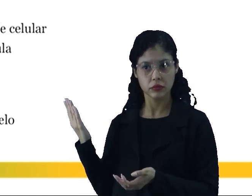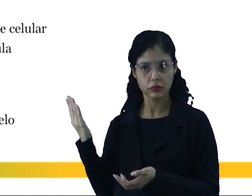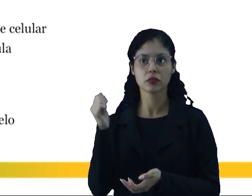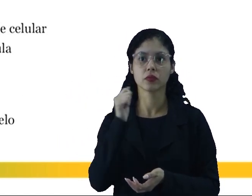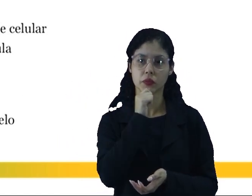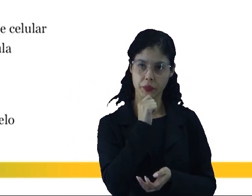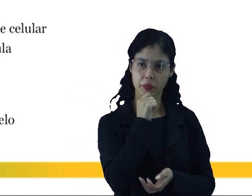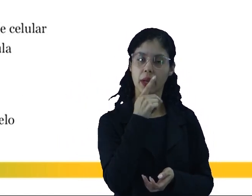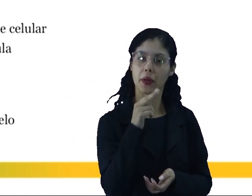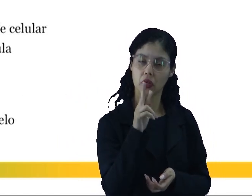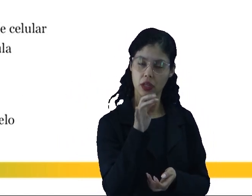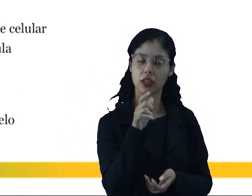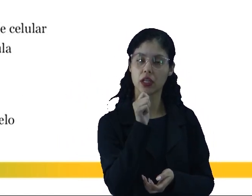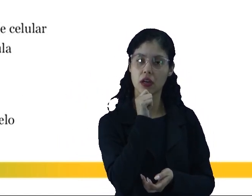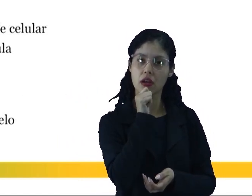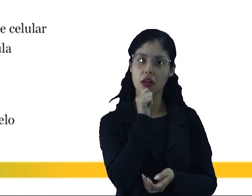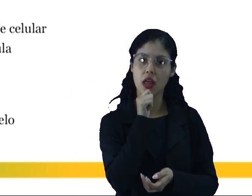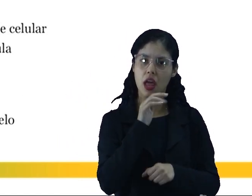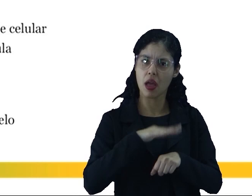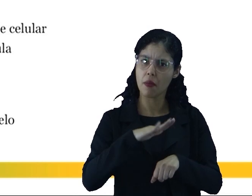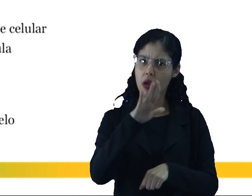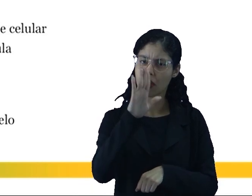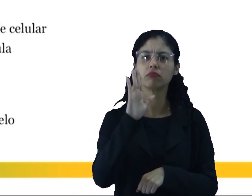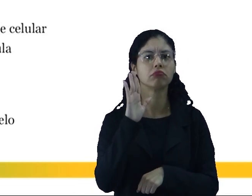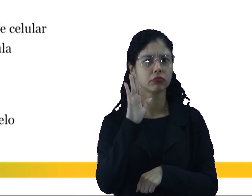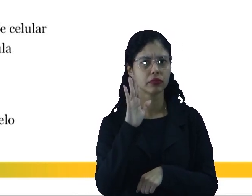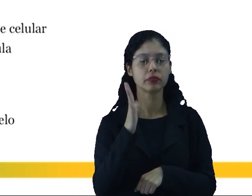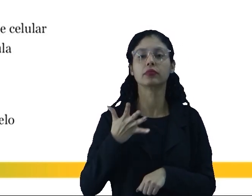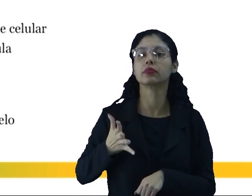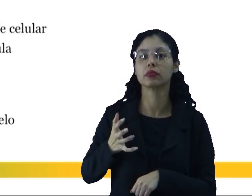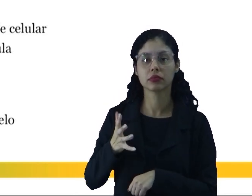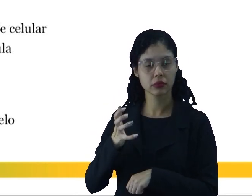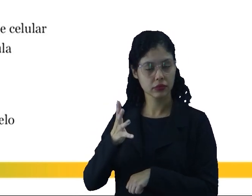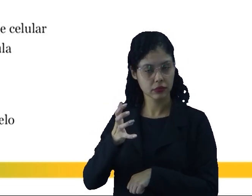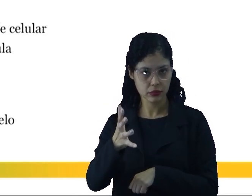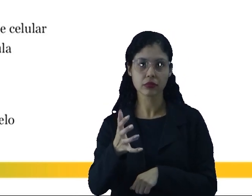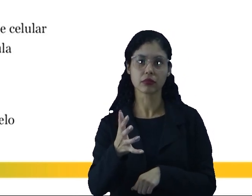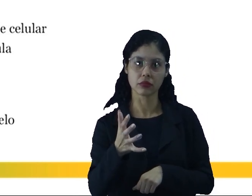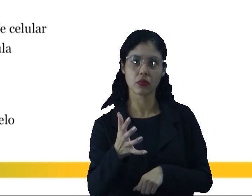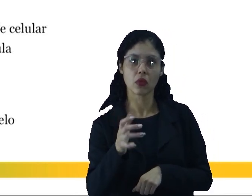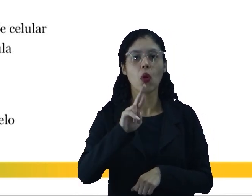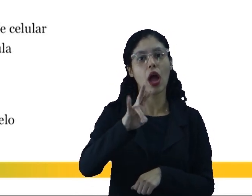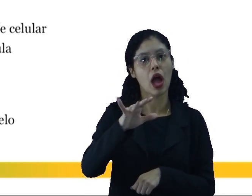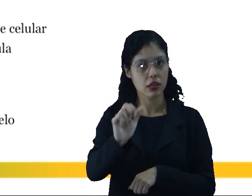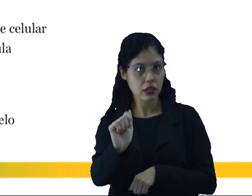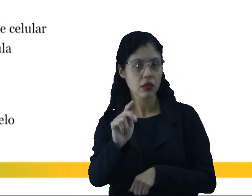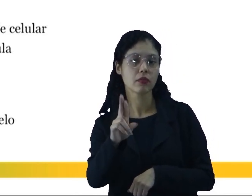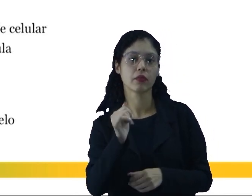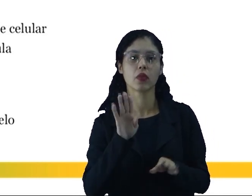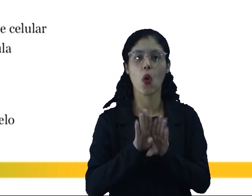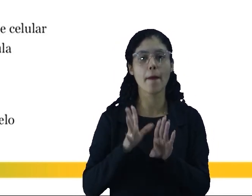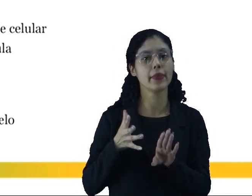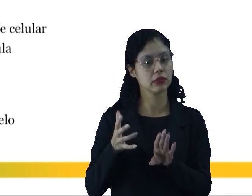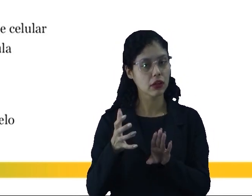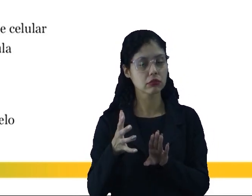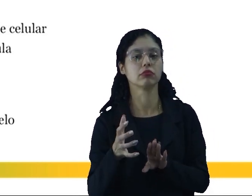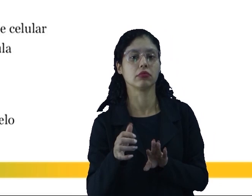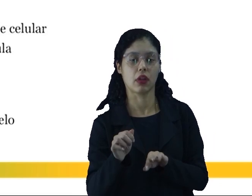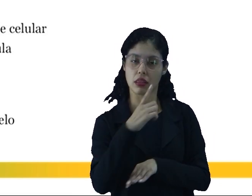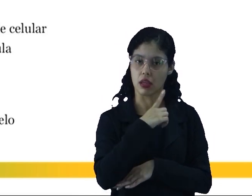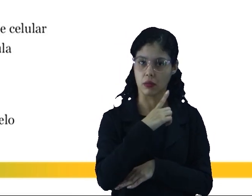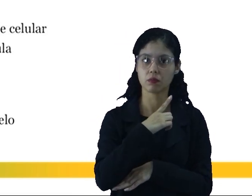organismos procarióticos, eles na maioria vão ser bactérias, né, ou arqueabactéria ou bactéria. Eles vão